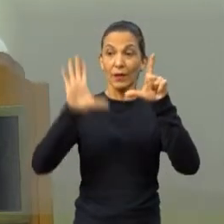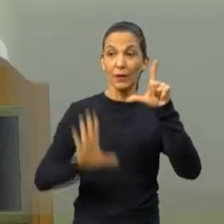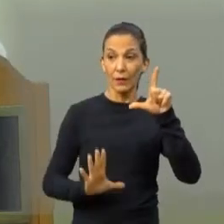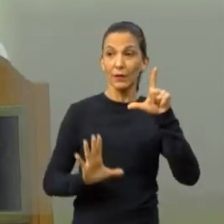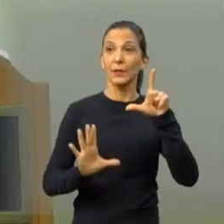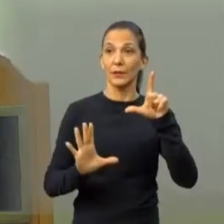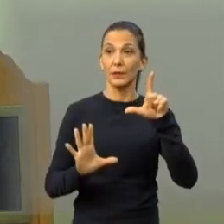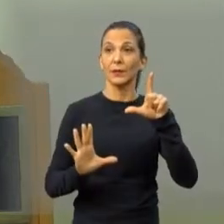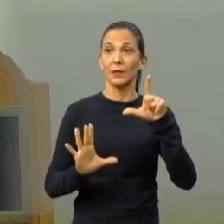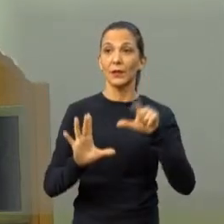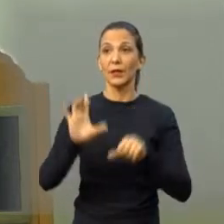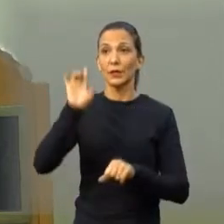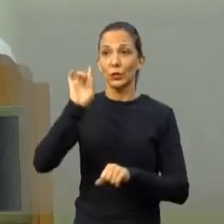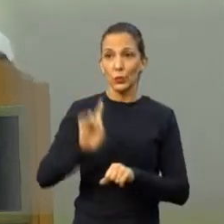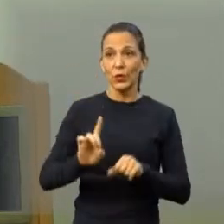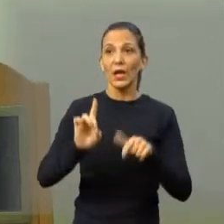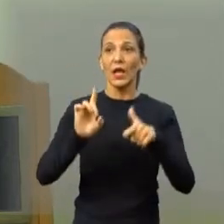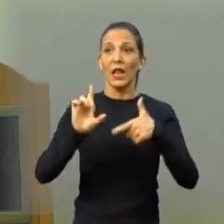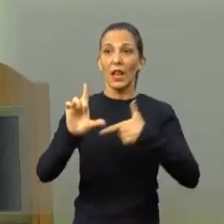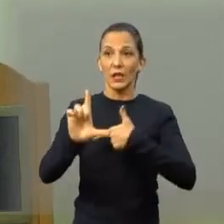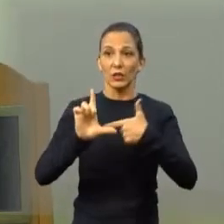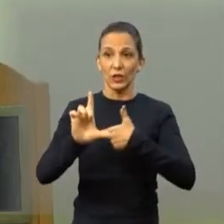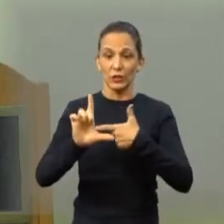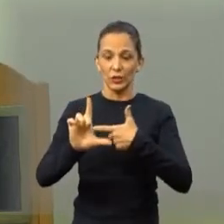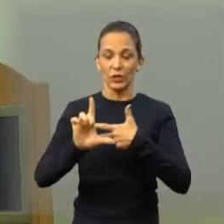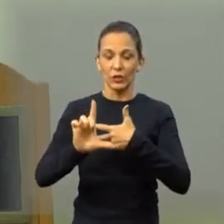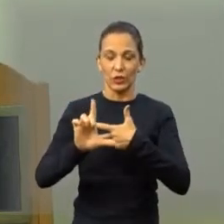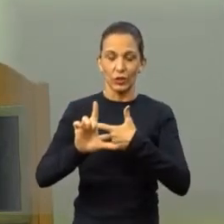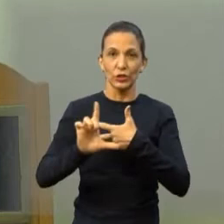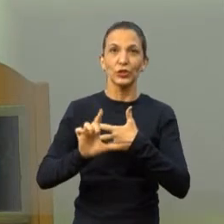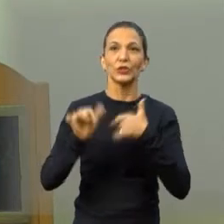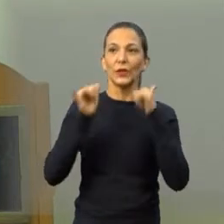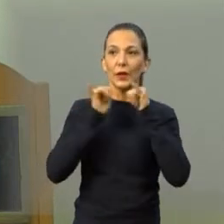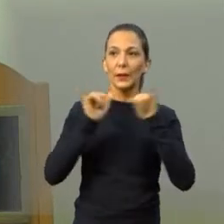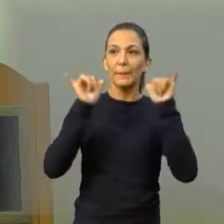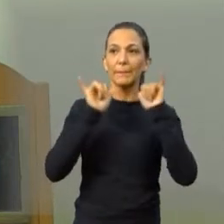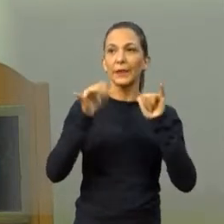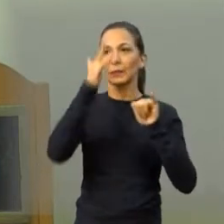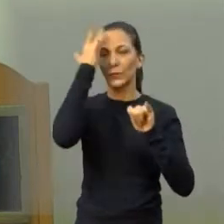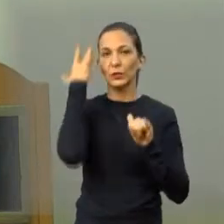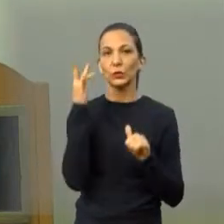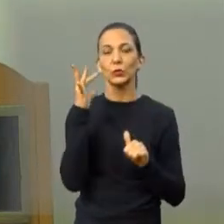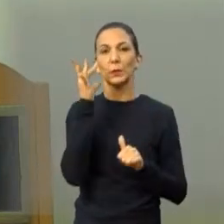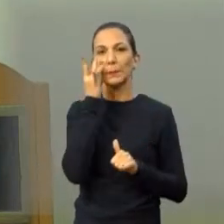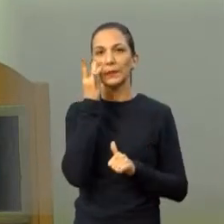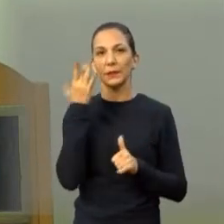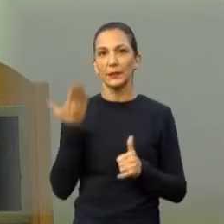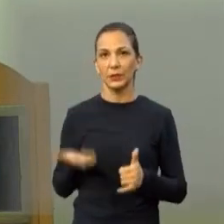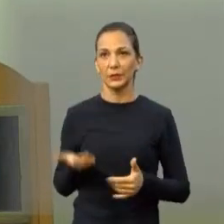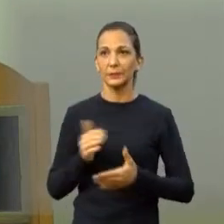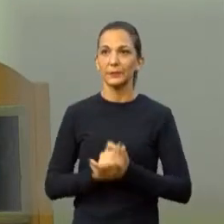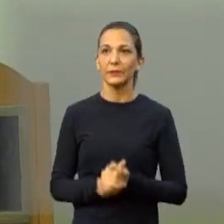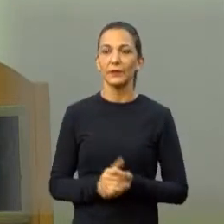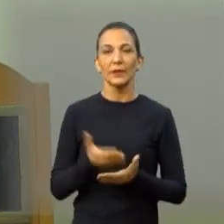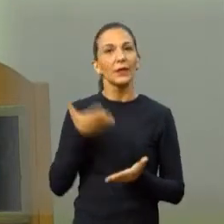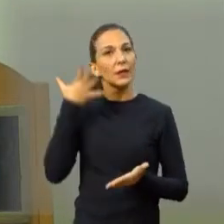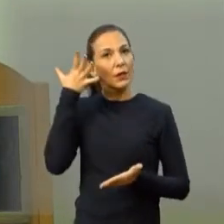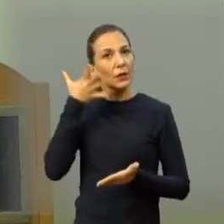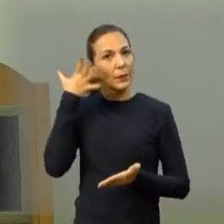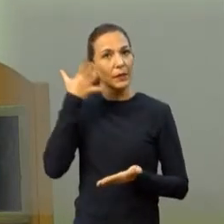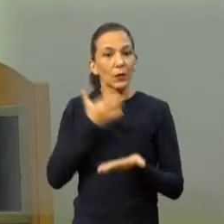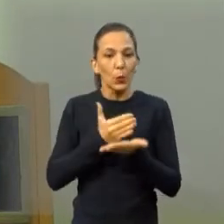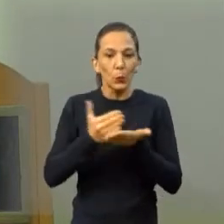Câmara diretoria Legislativa imprensa a todos que estão aqui com a gente bom você é de iniciar a minha fala te agradecendo